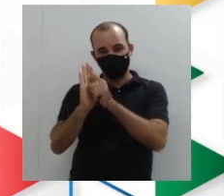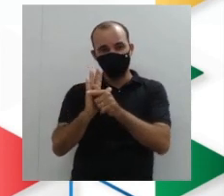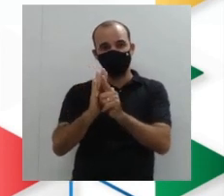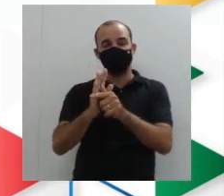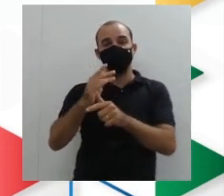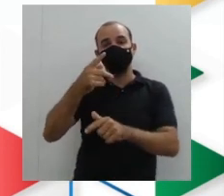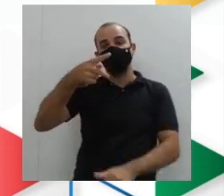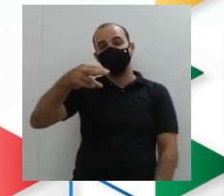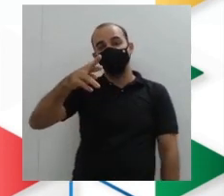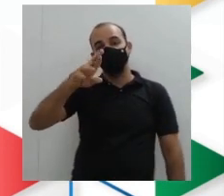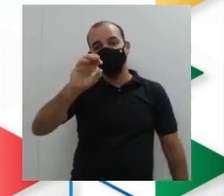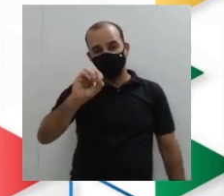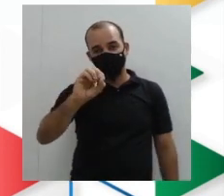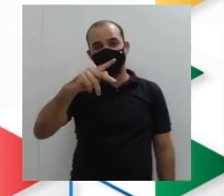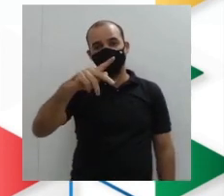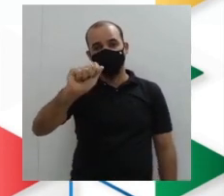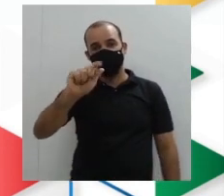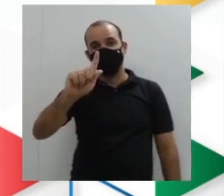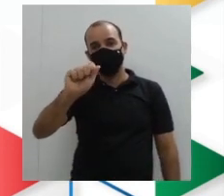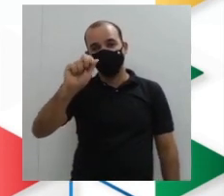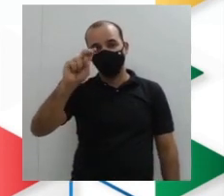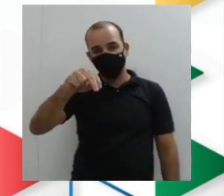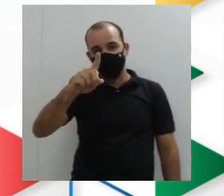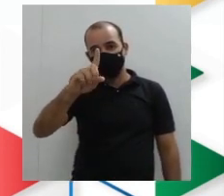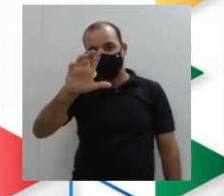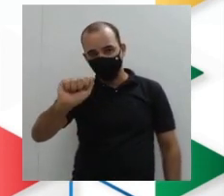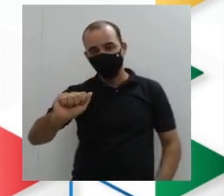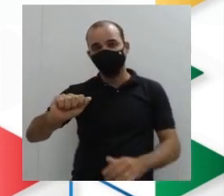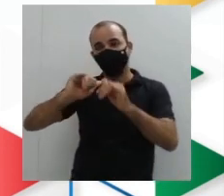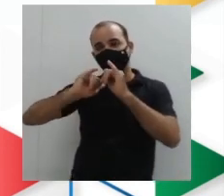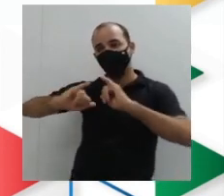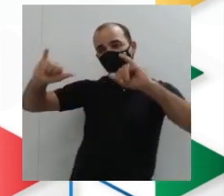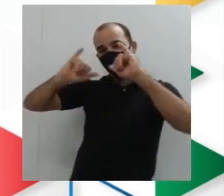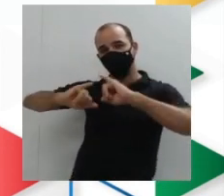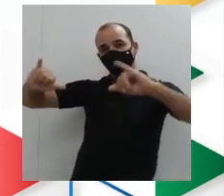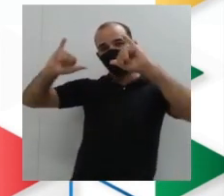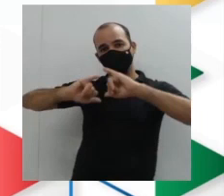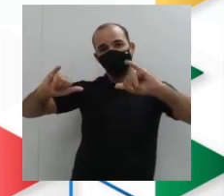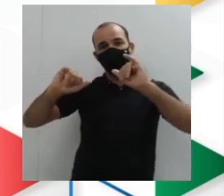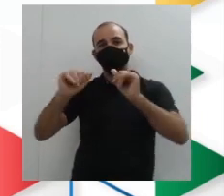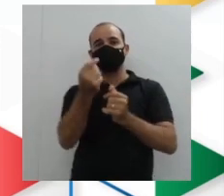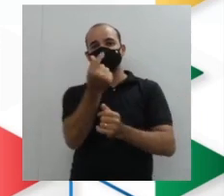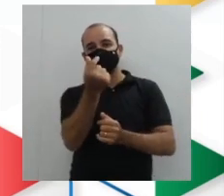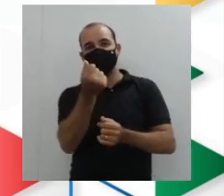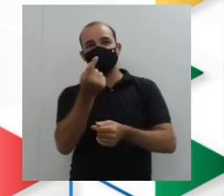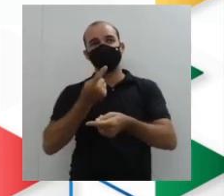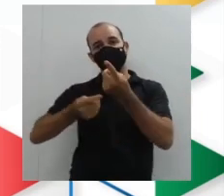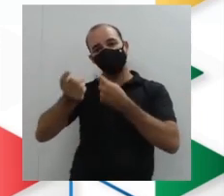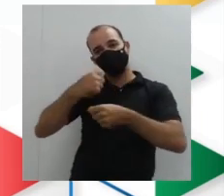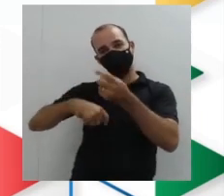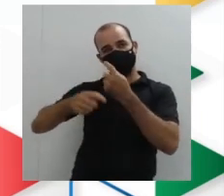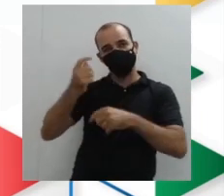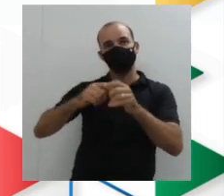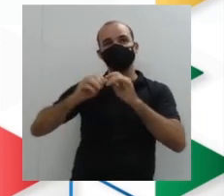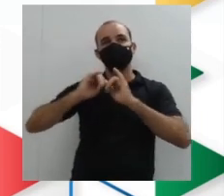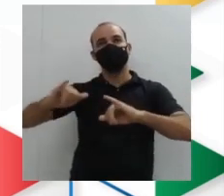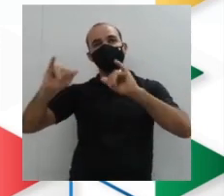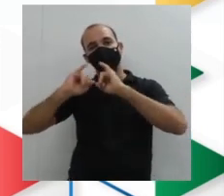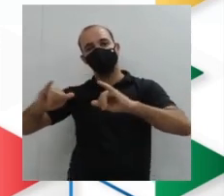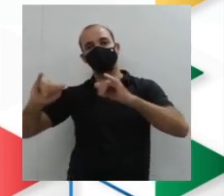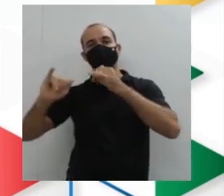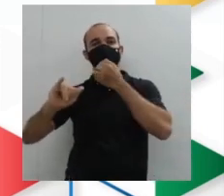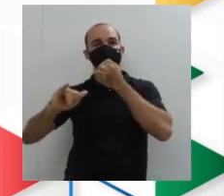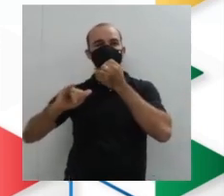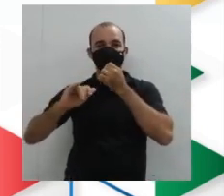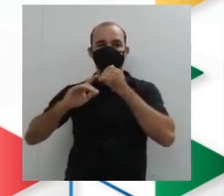aí, diversos veículos em que a propaganda pode o quê? Circular. Trago para vocês